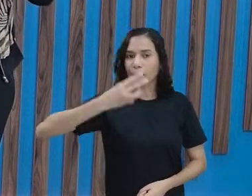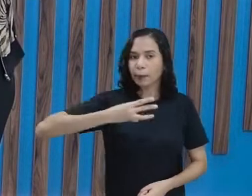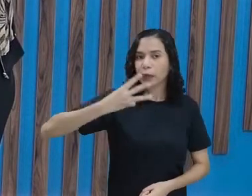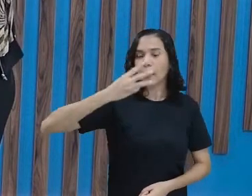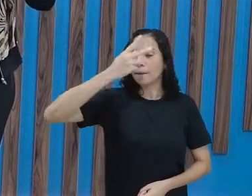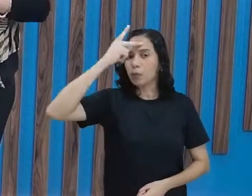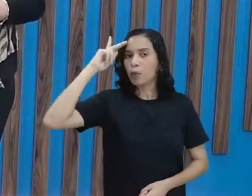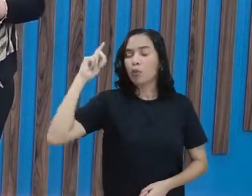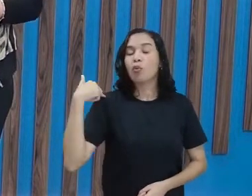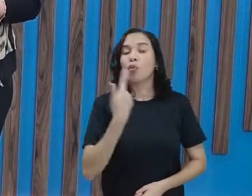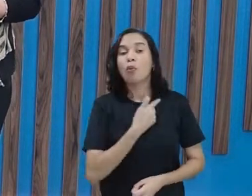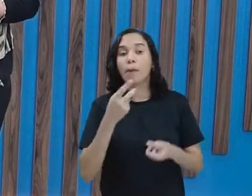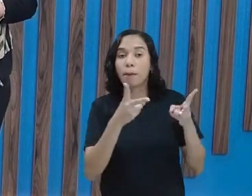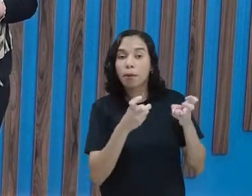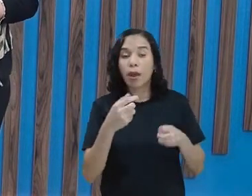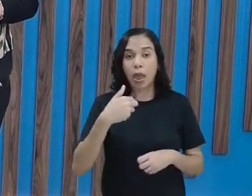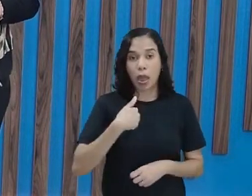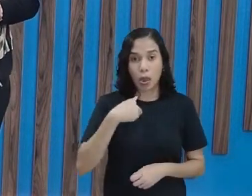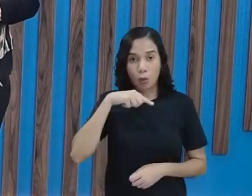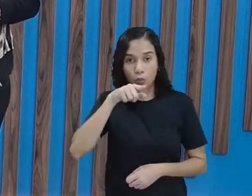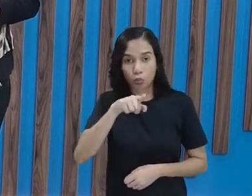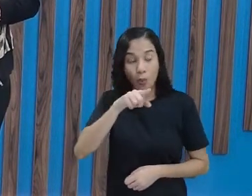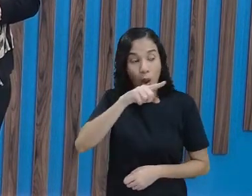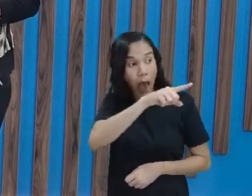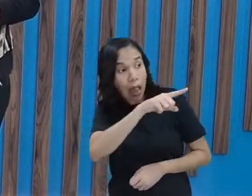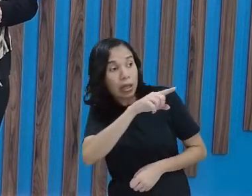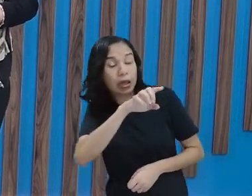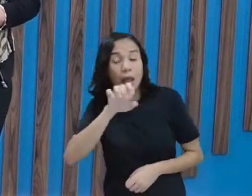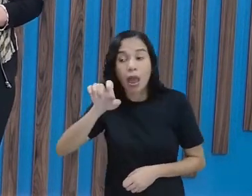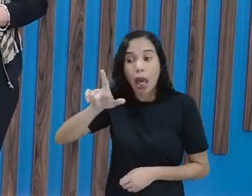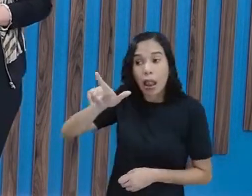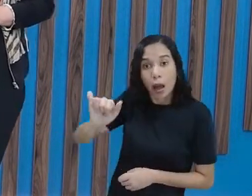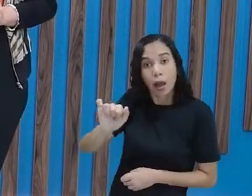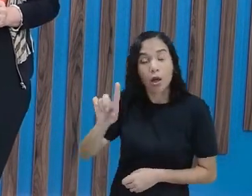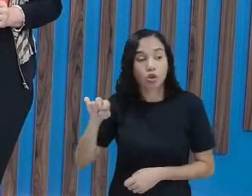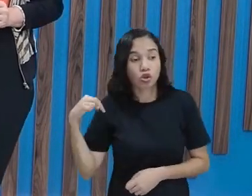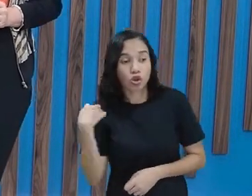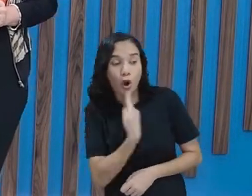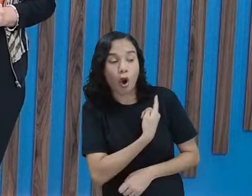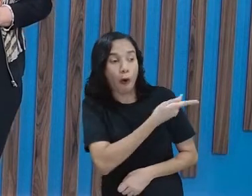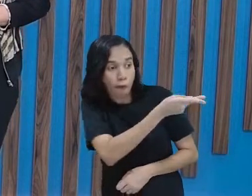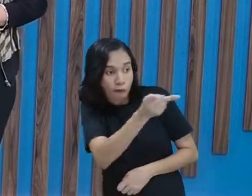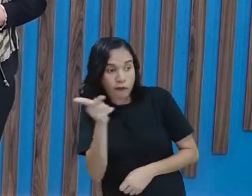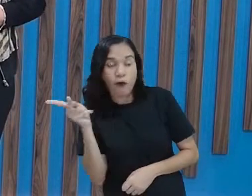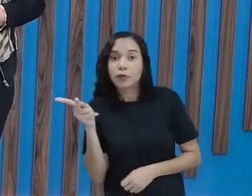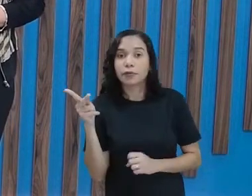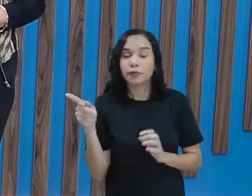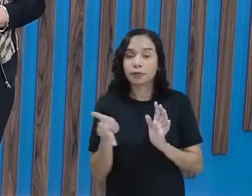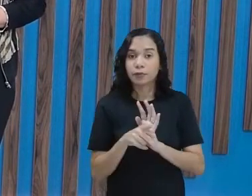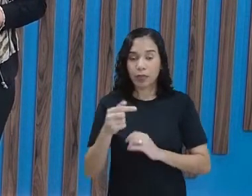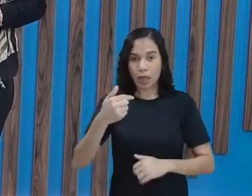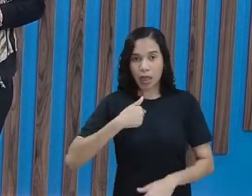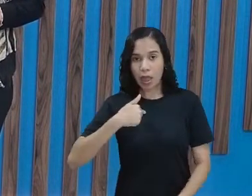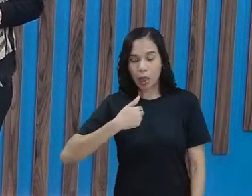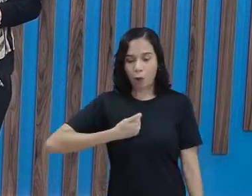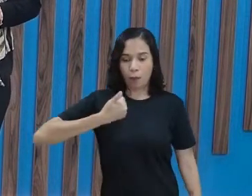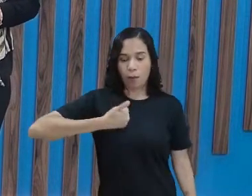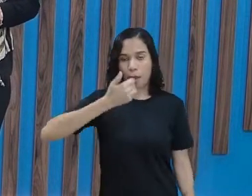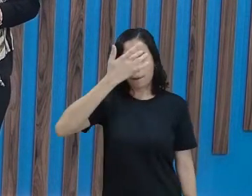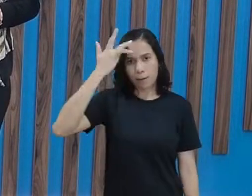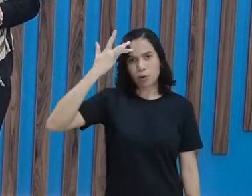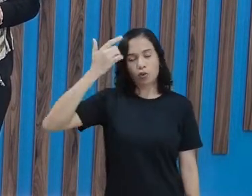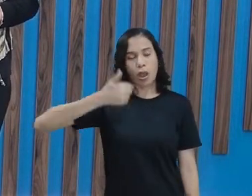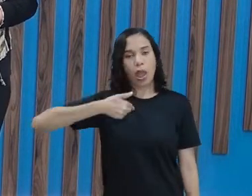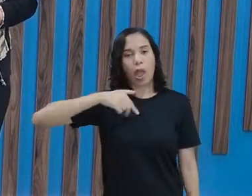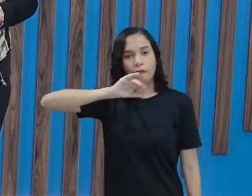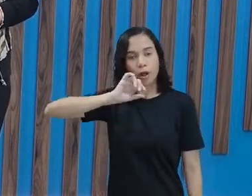e nós vimos os pronomes, eu, tu, ele ou ela, nós, vós, eles ou elas. Então, eu é a primeira pessoa, é quem